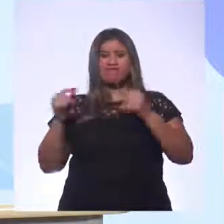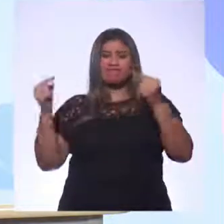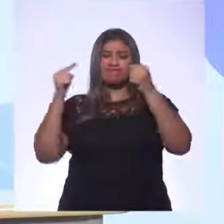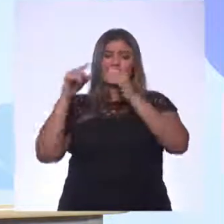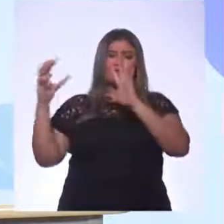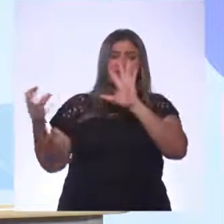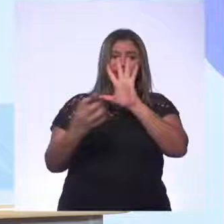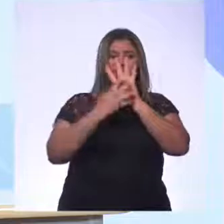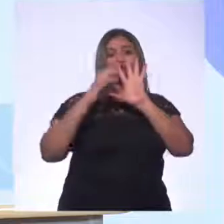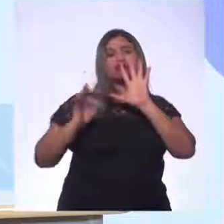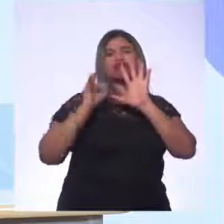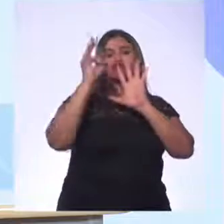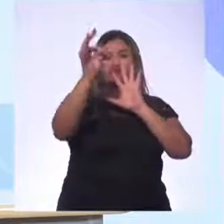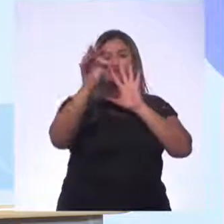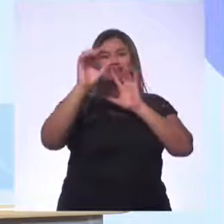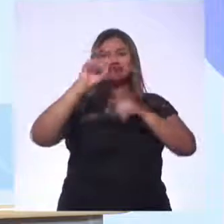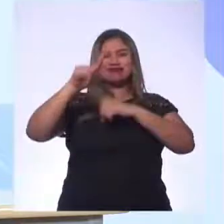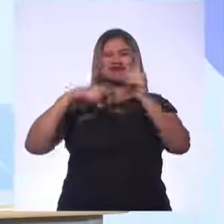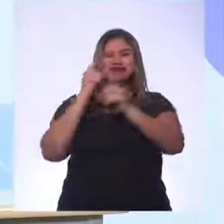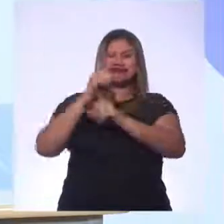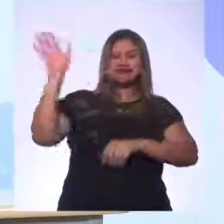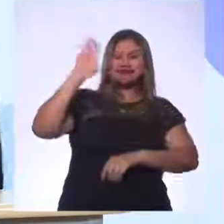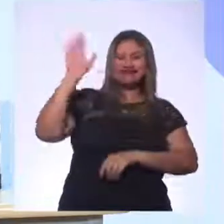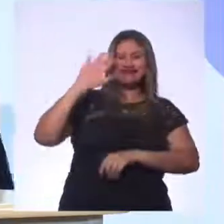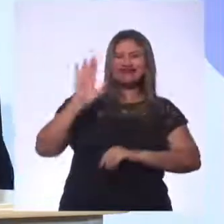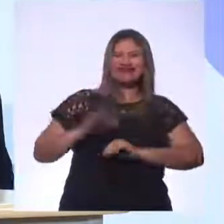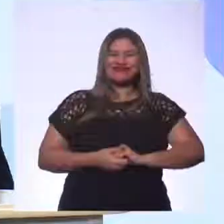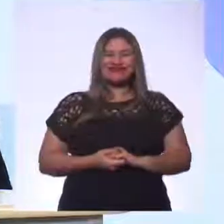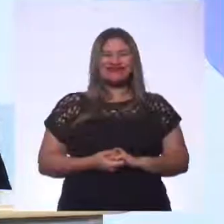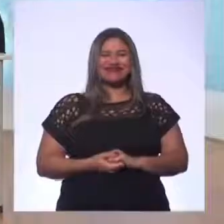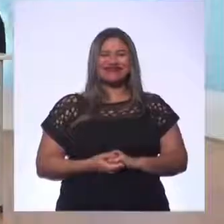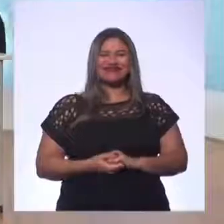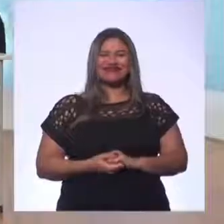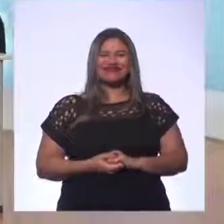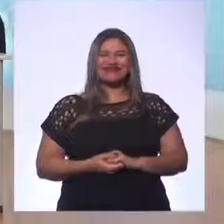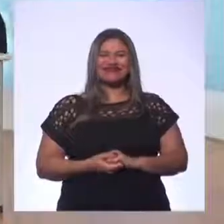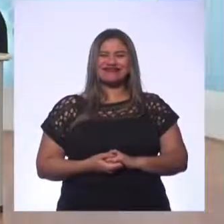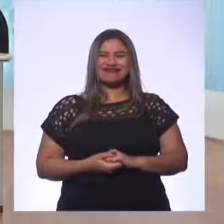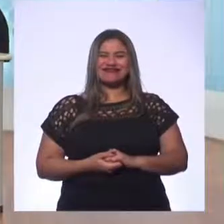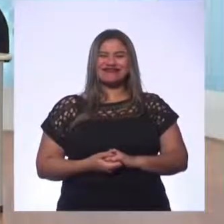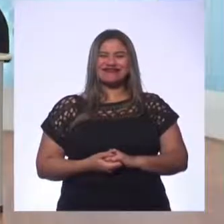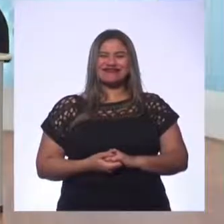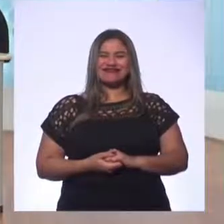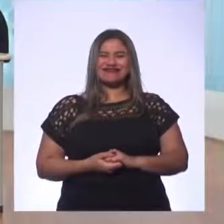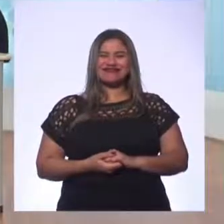que impactam o futuro. Até a próxima aula. Até a próxima.